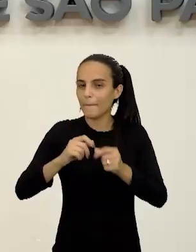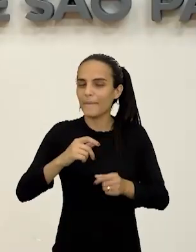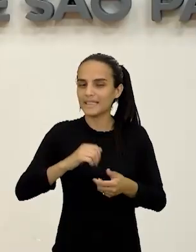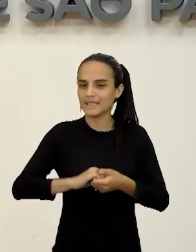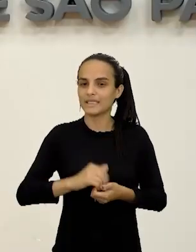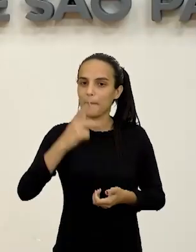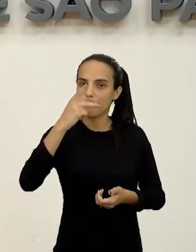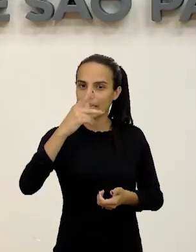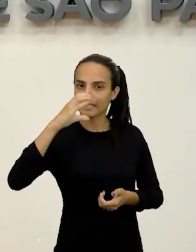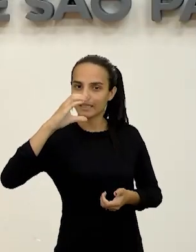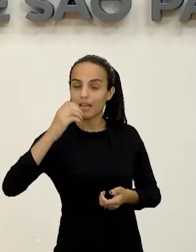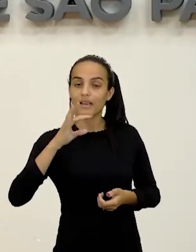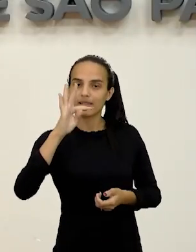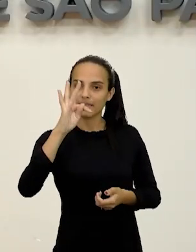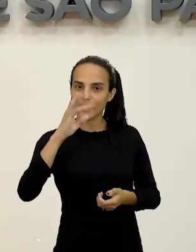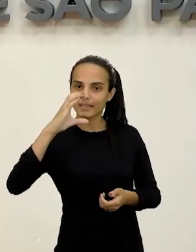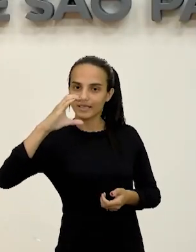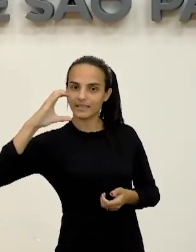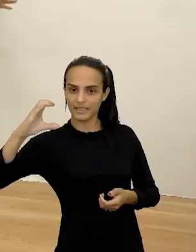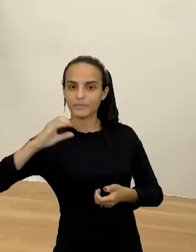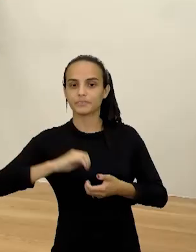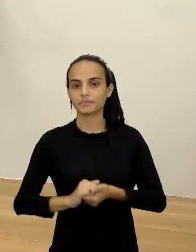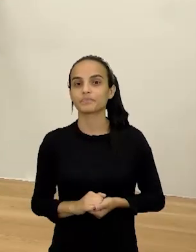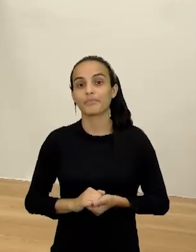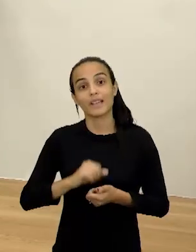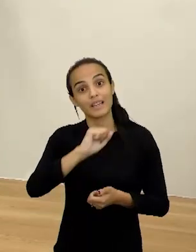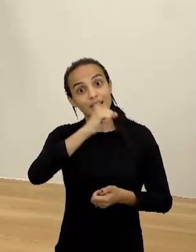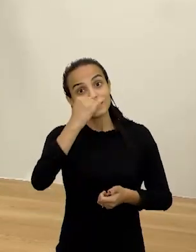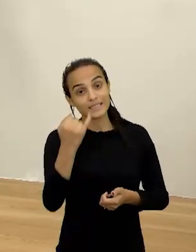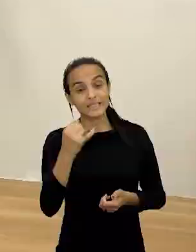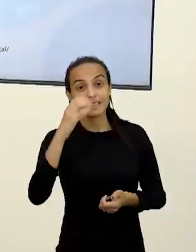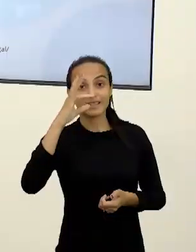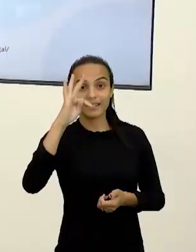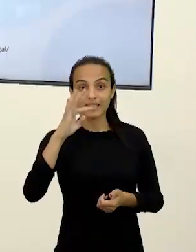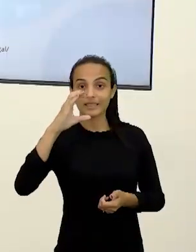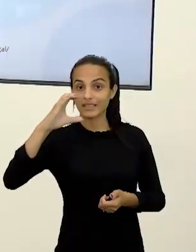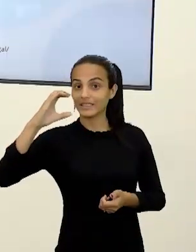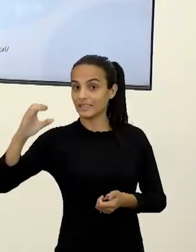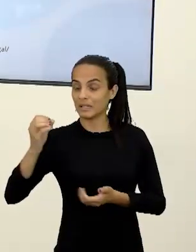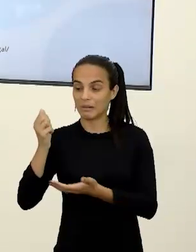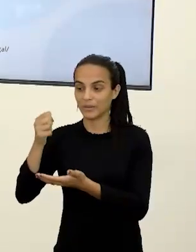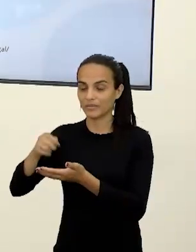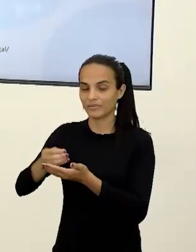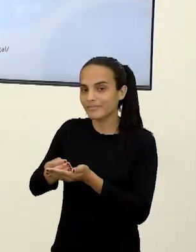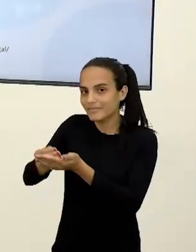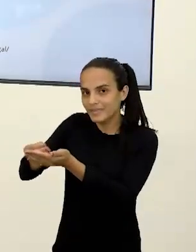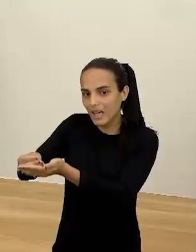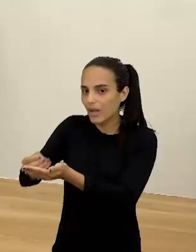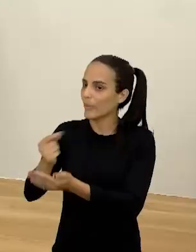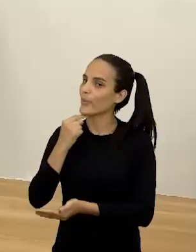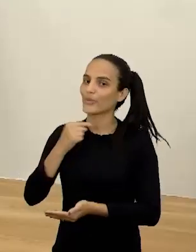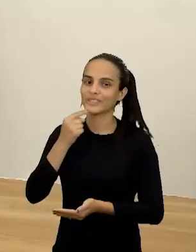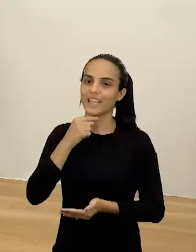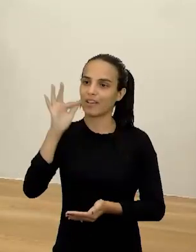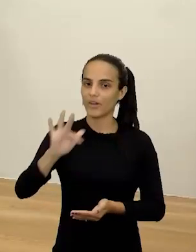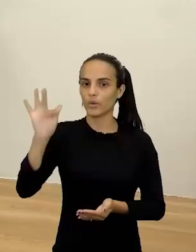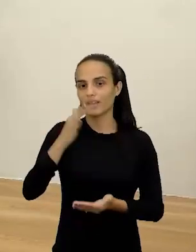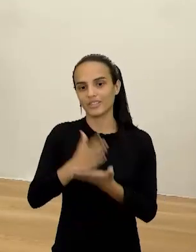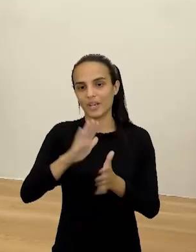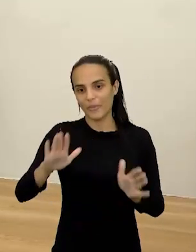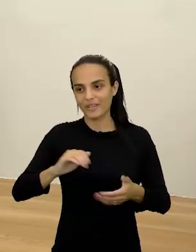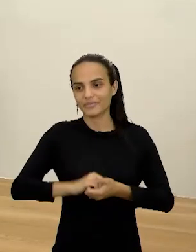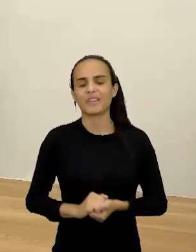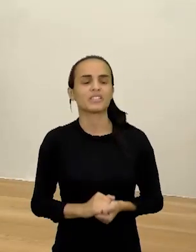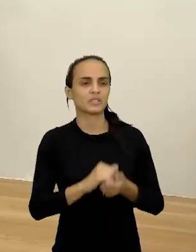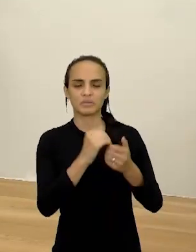foi. E deu um trabalho. Senão a gente não podia sair pela porta. O meu TCC, obviamente, eu e a Ju, a gente usou vários autores,